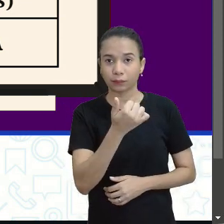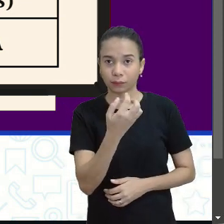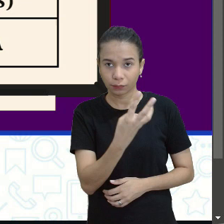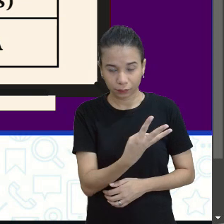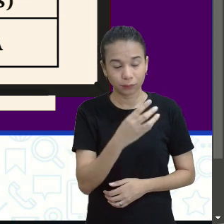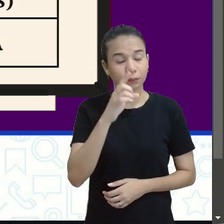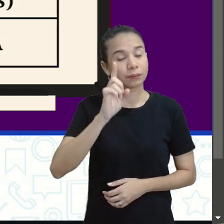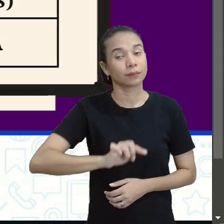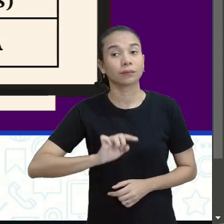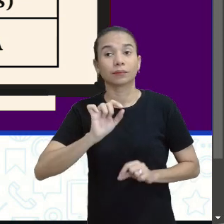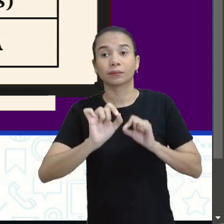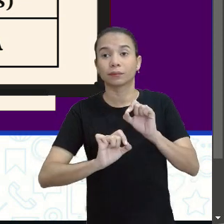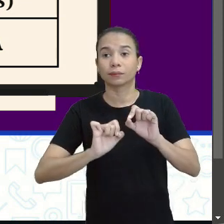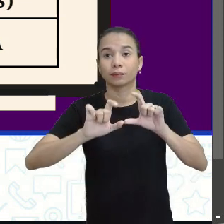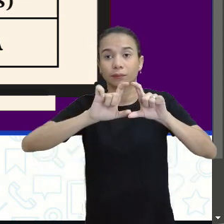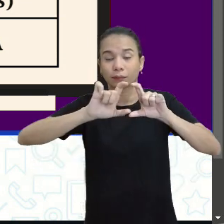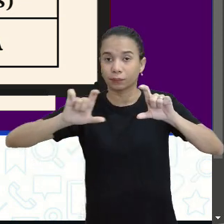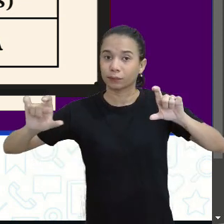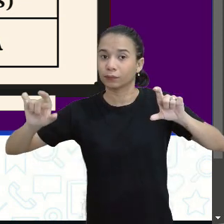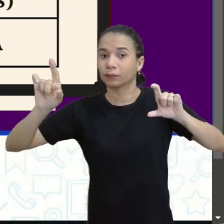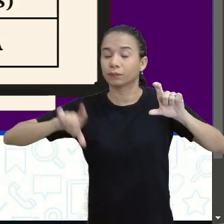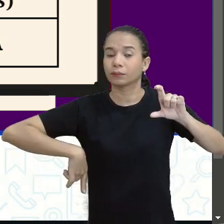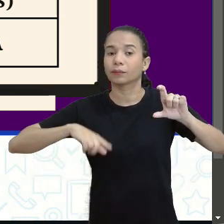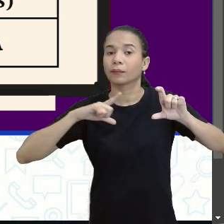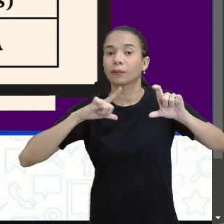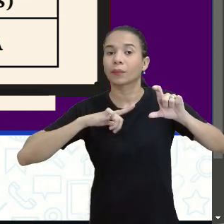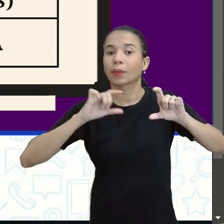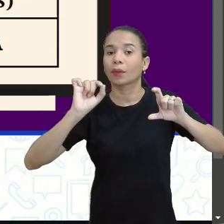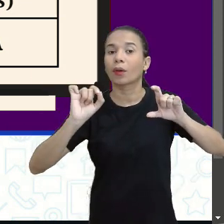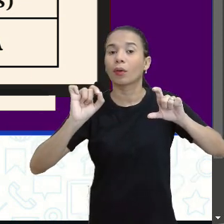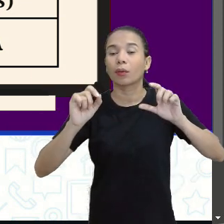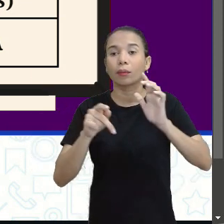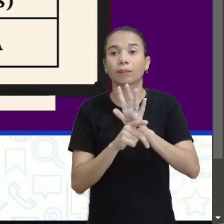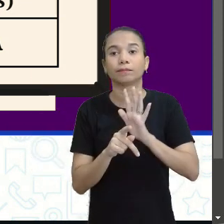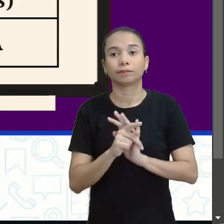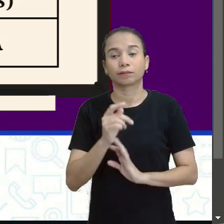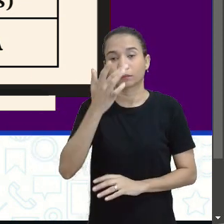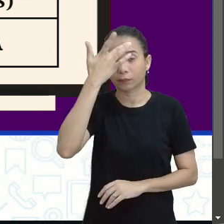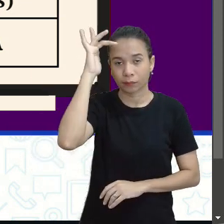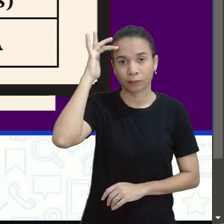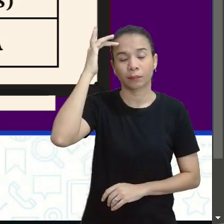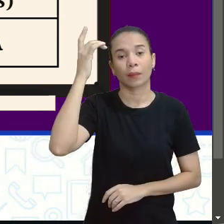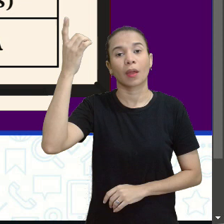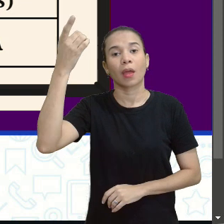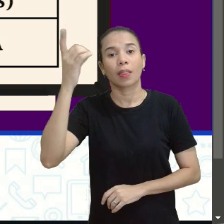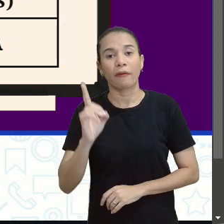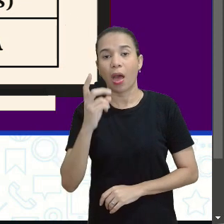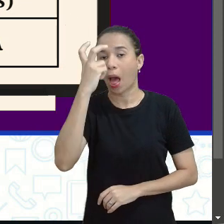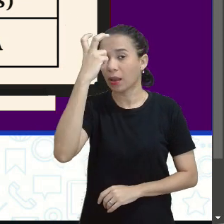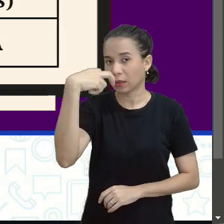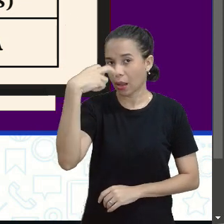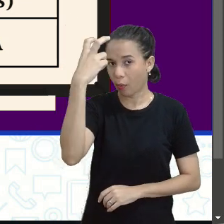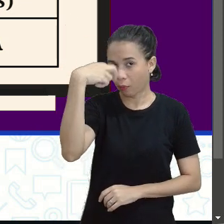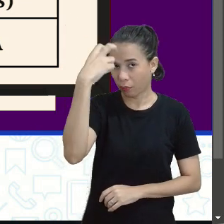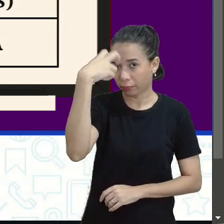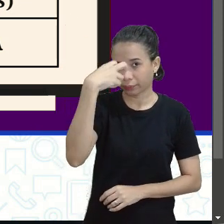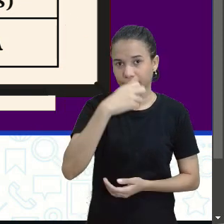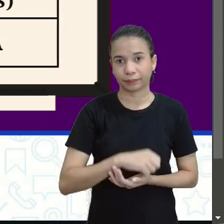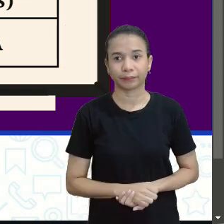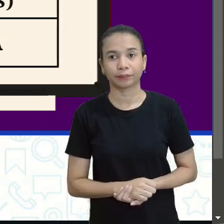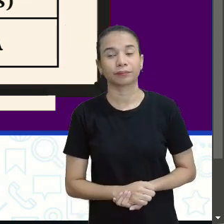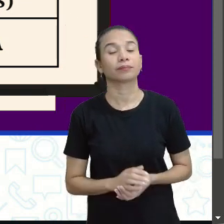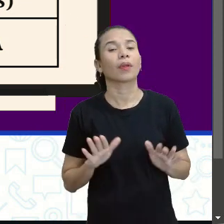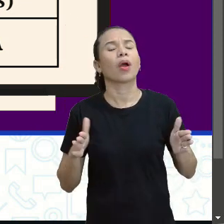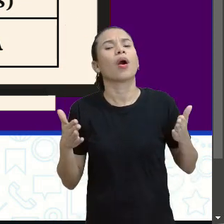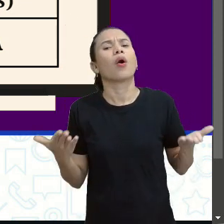né, são os atletas e as atletas que possuem, aí são pessoas com deficiência visual.